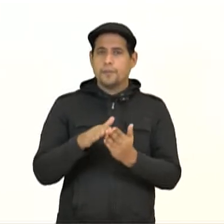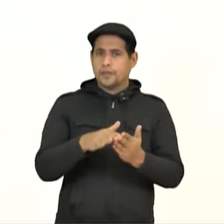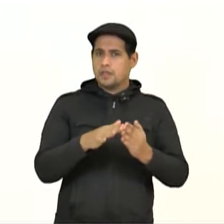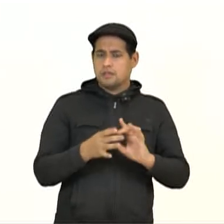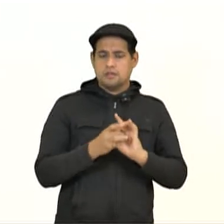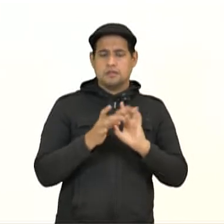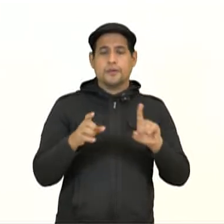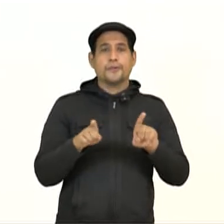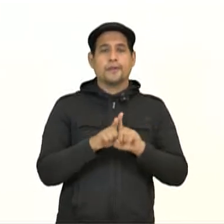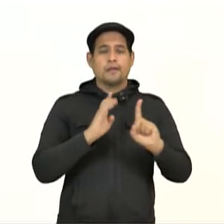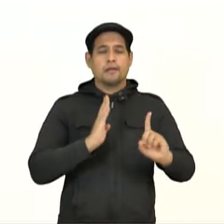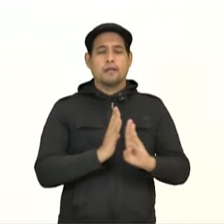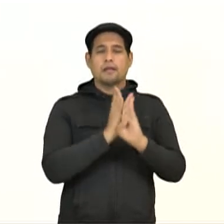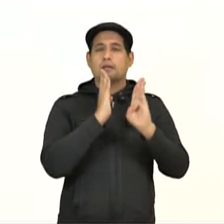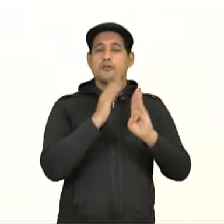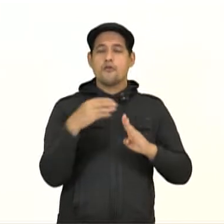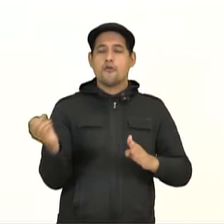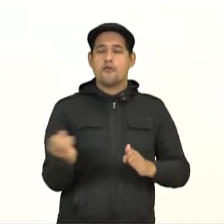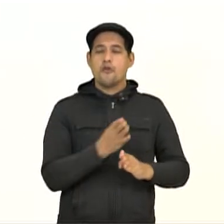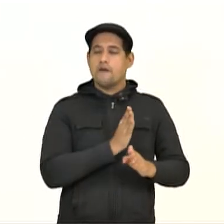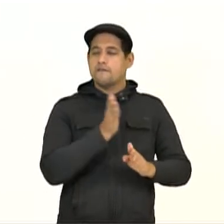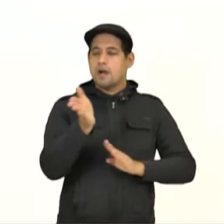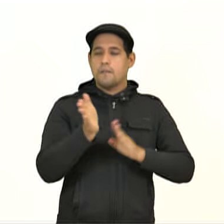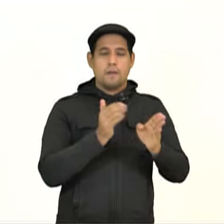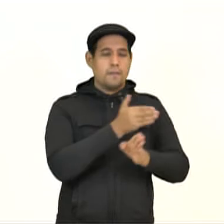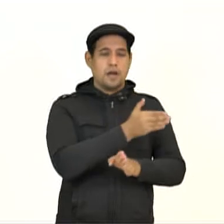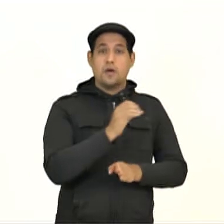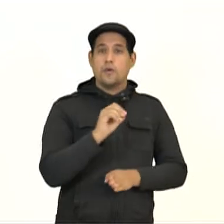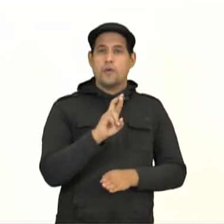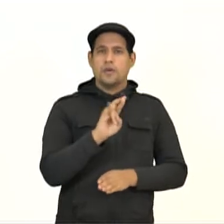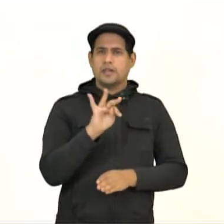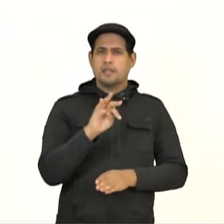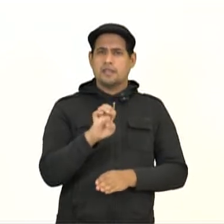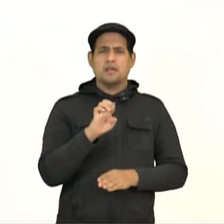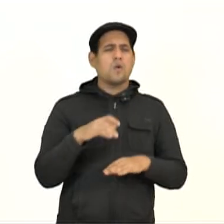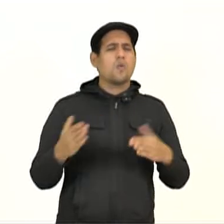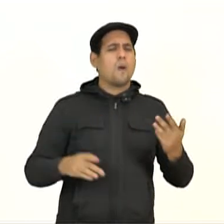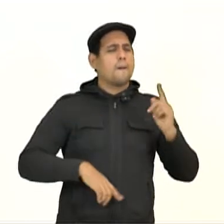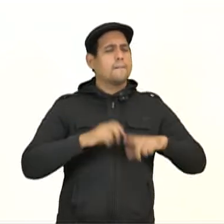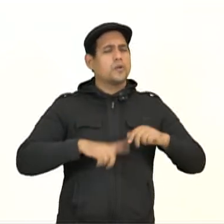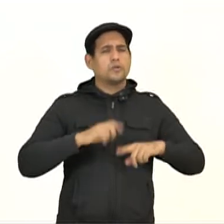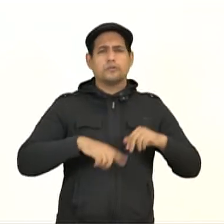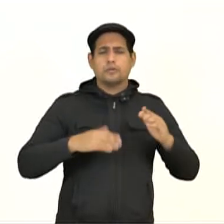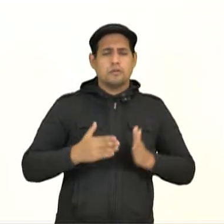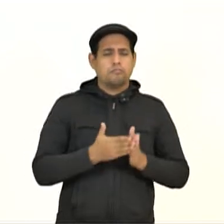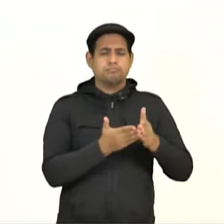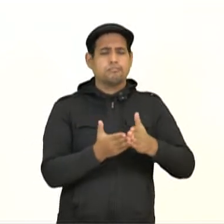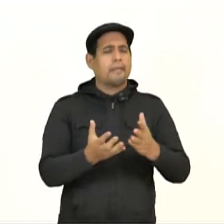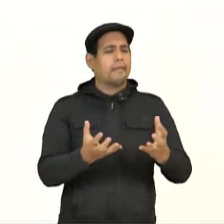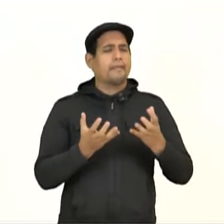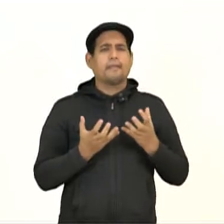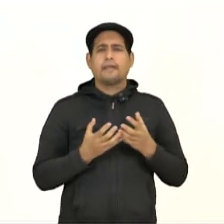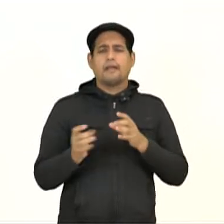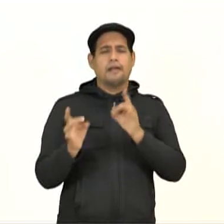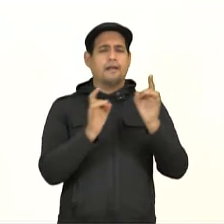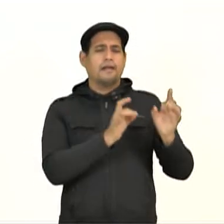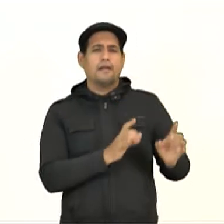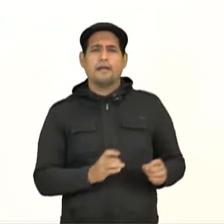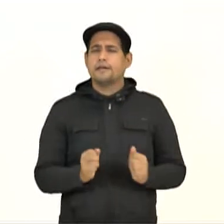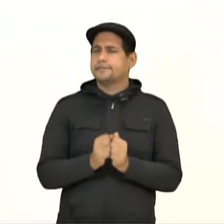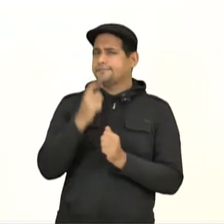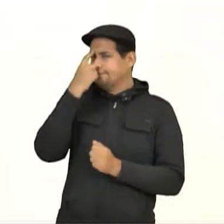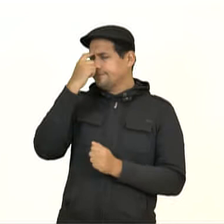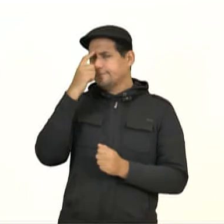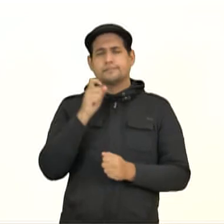permitiu a descoberta de novas rotas para o Oriente. Que produtos os navegadores desejavam comercializar com as